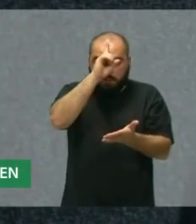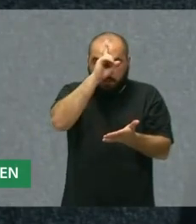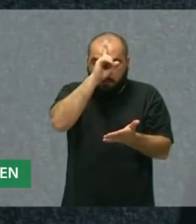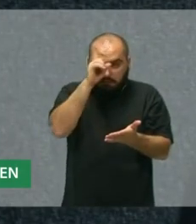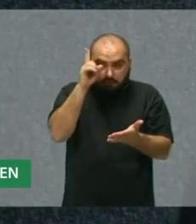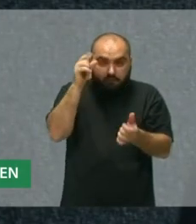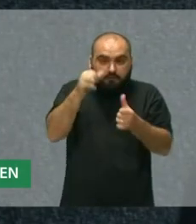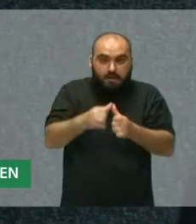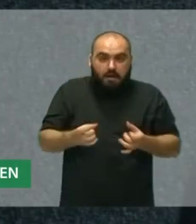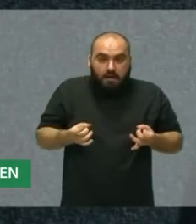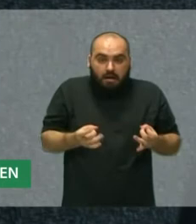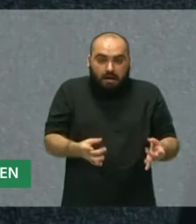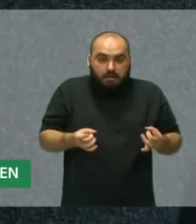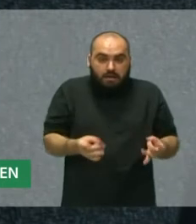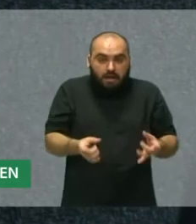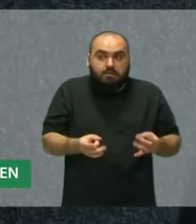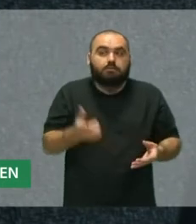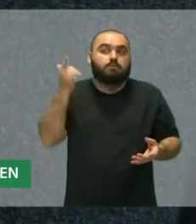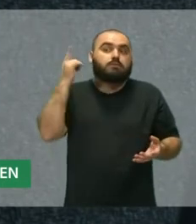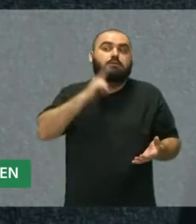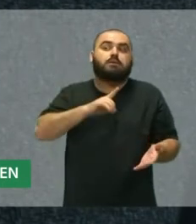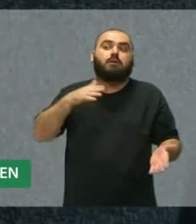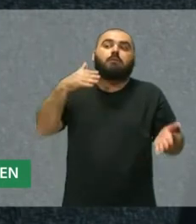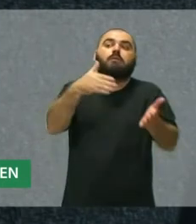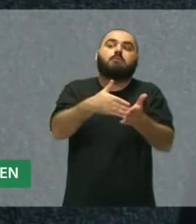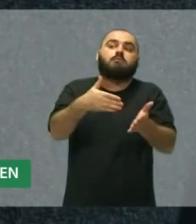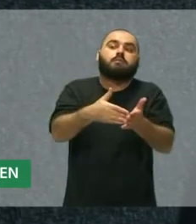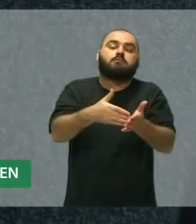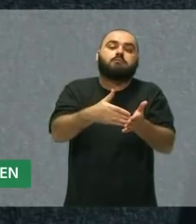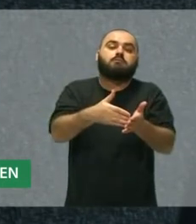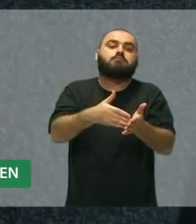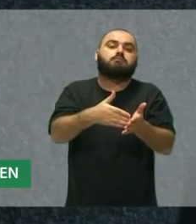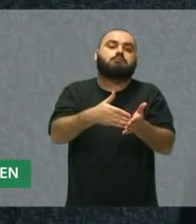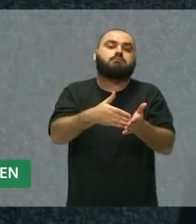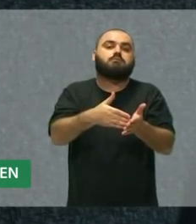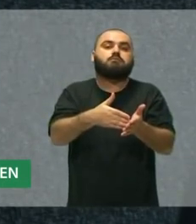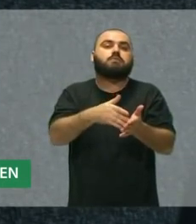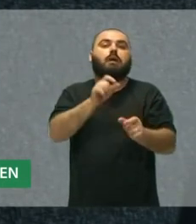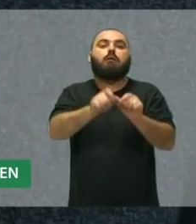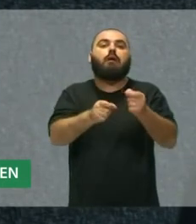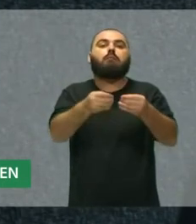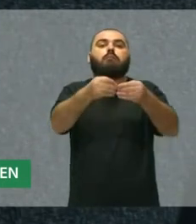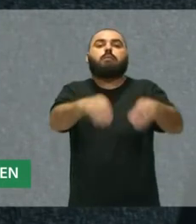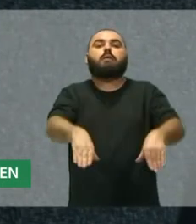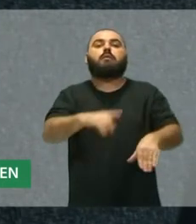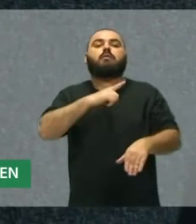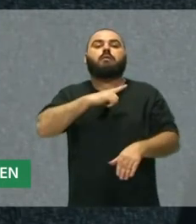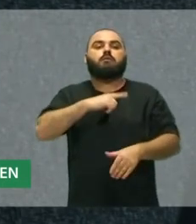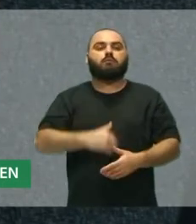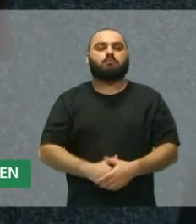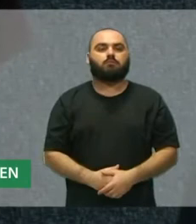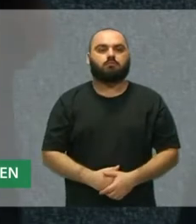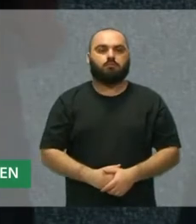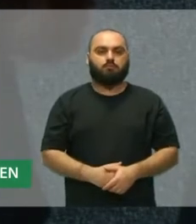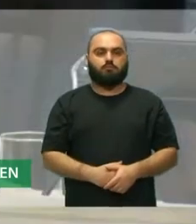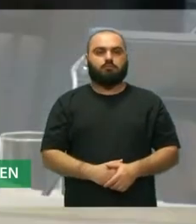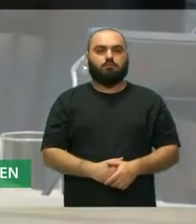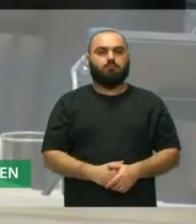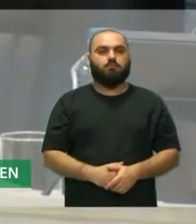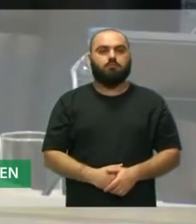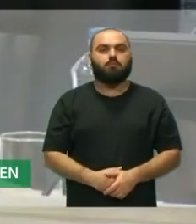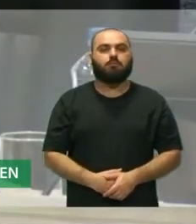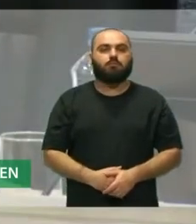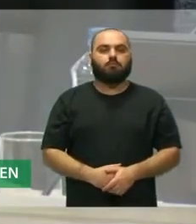isso e ter essa negatividade no final do mês? Se tem como e quem vai ser prejudicado com isso?